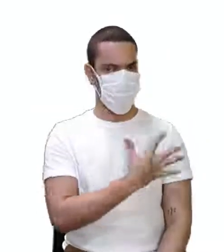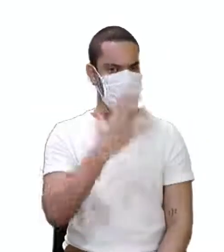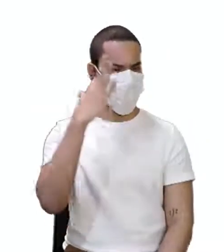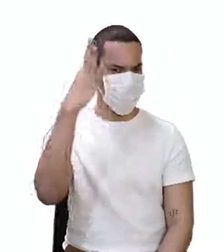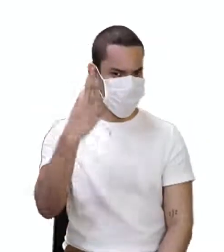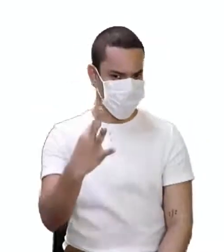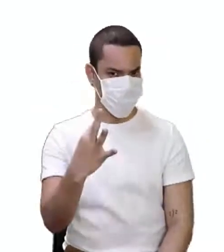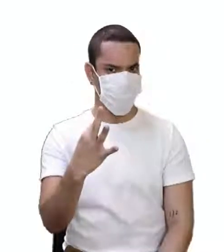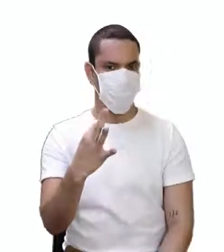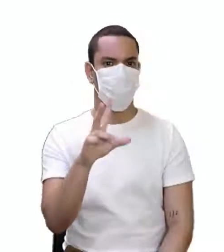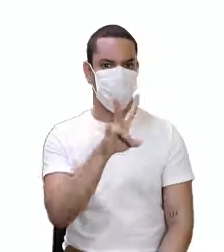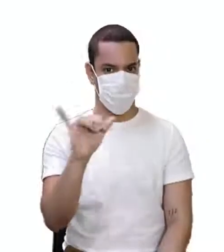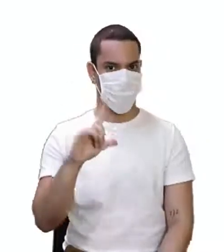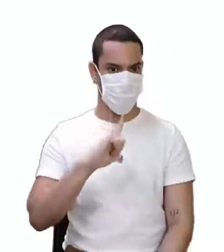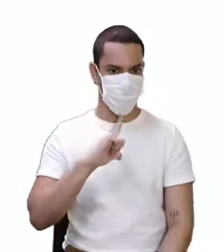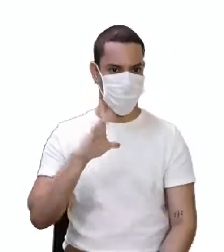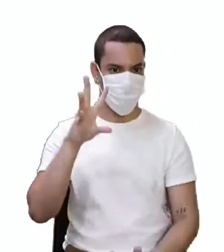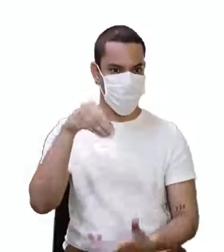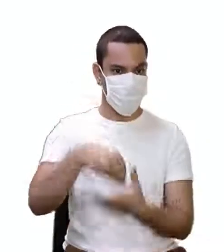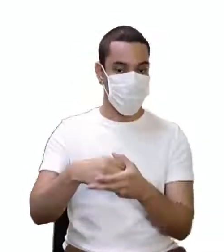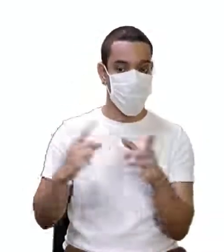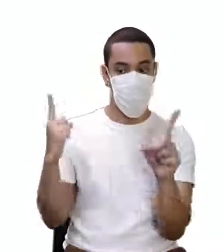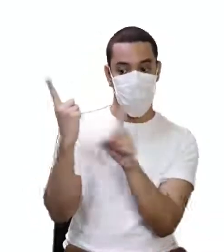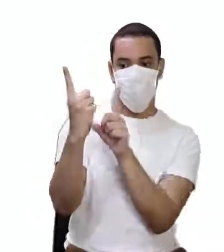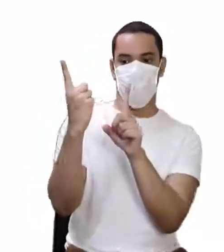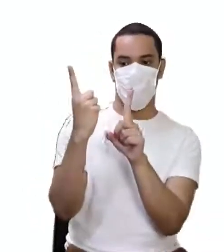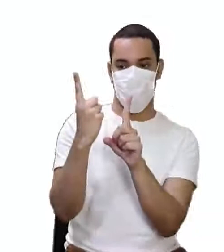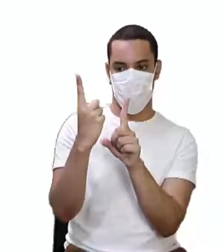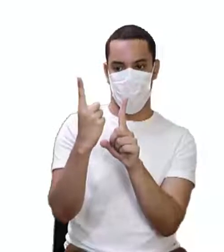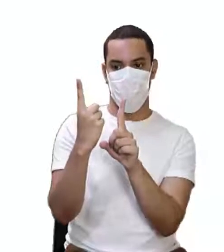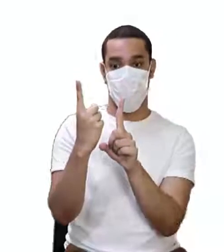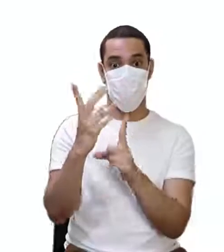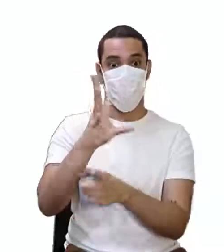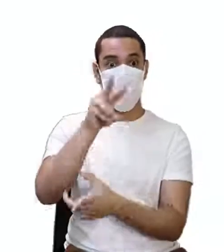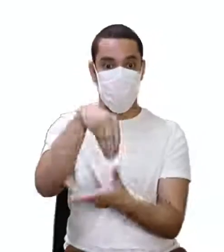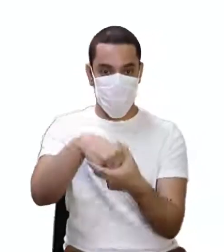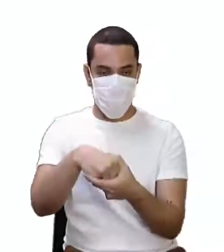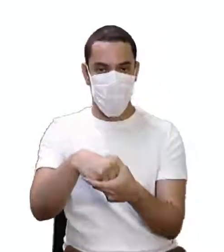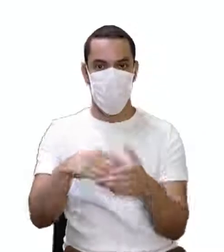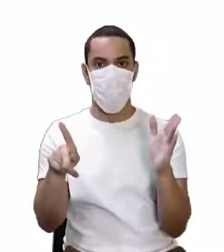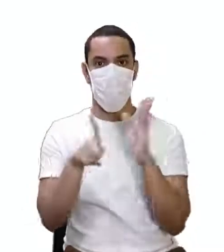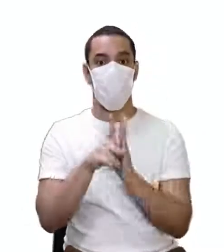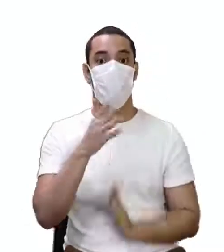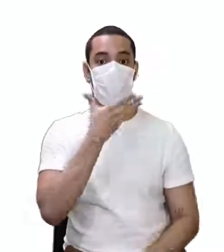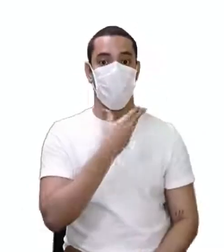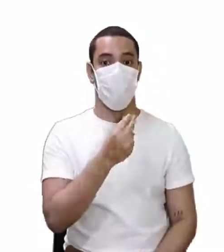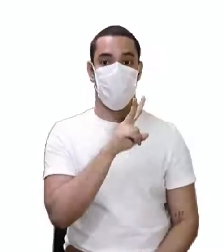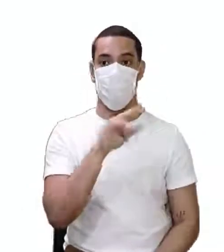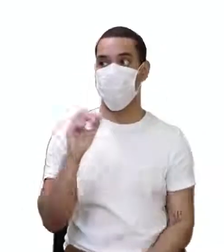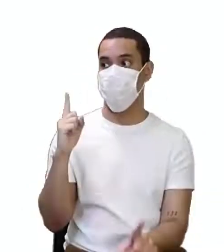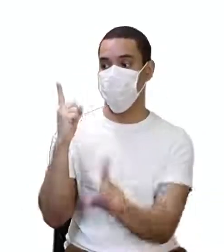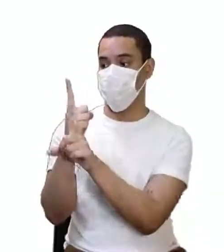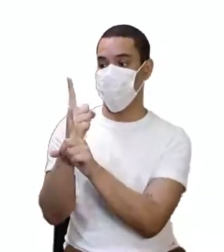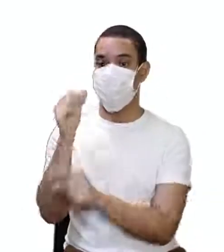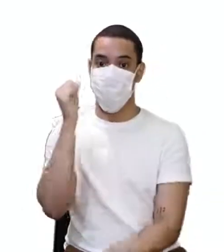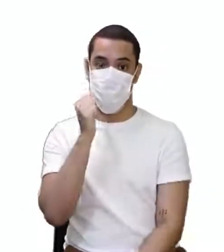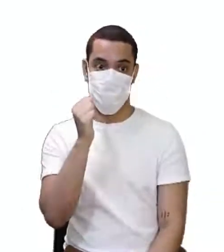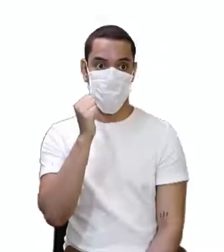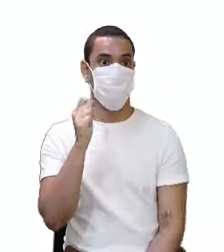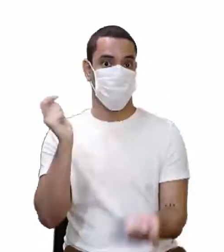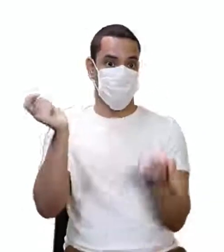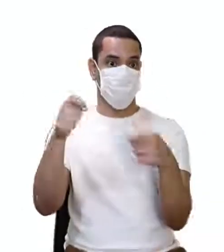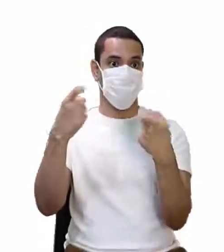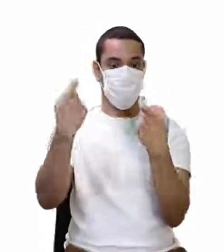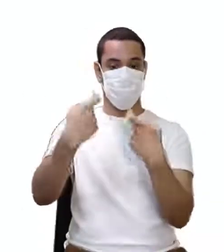que agora aqui vai existir a fecundação, ou seja, encontrou o gameta masculino, vai encontrar o gameta feminino,